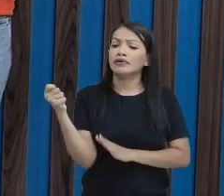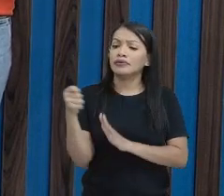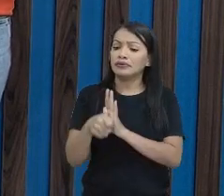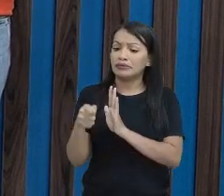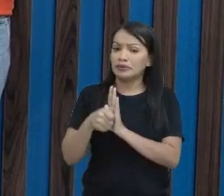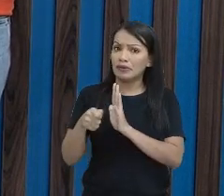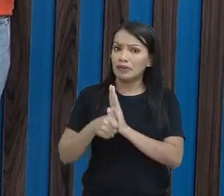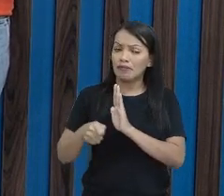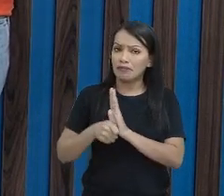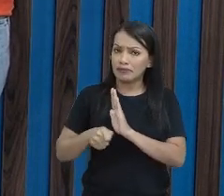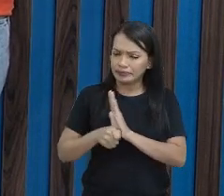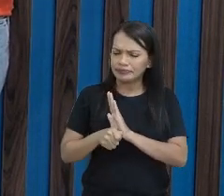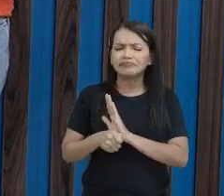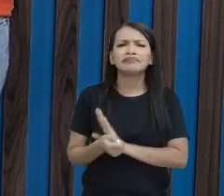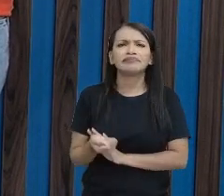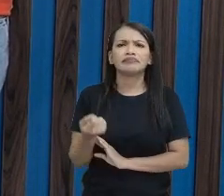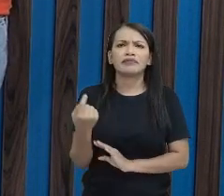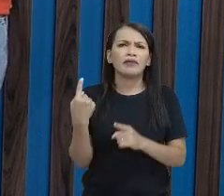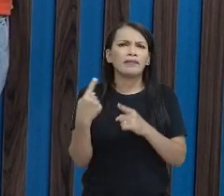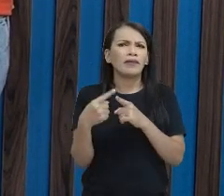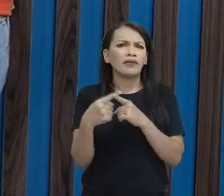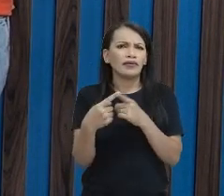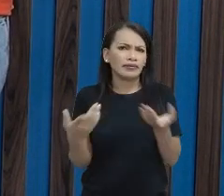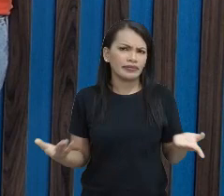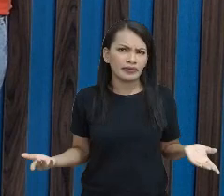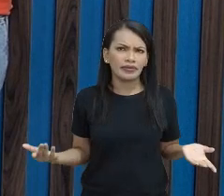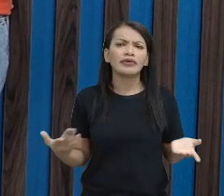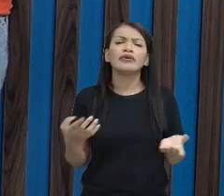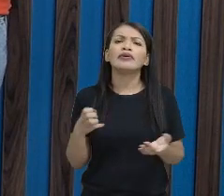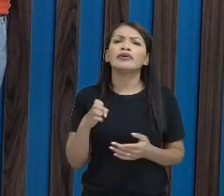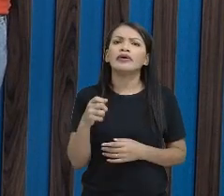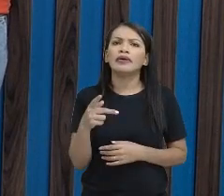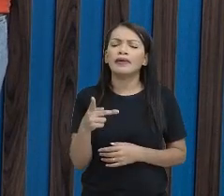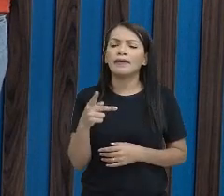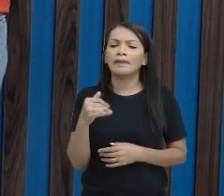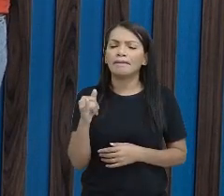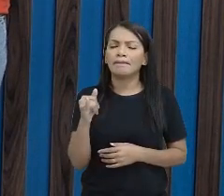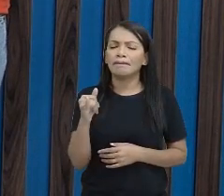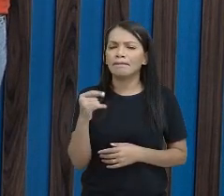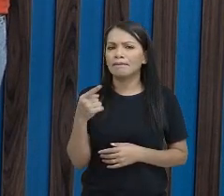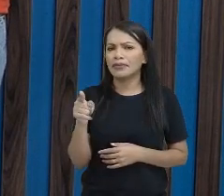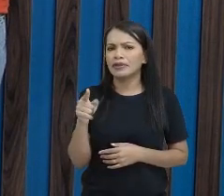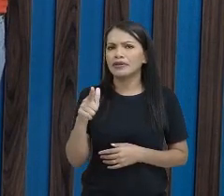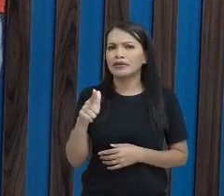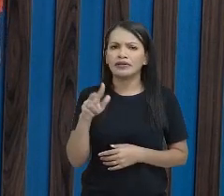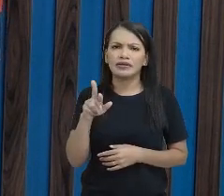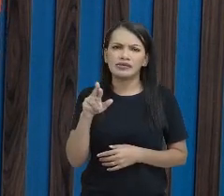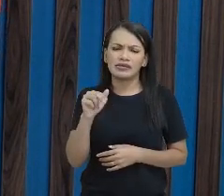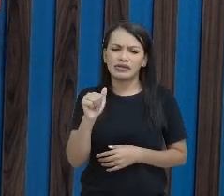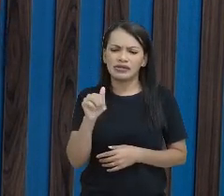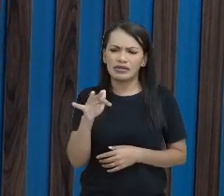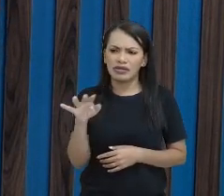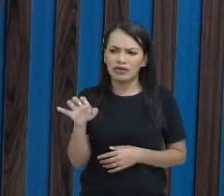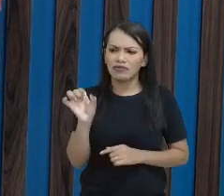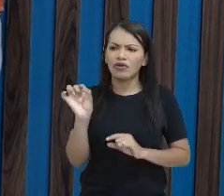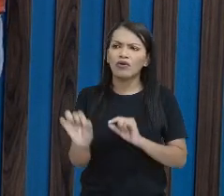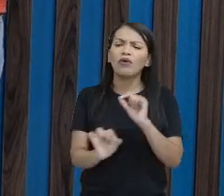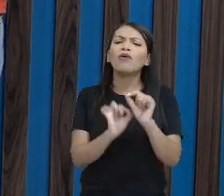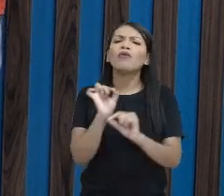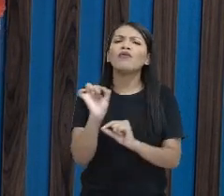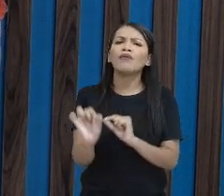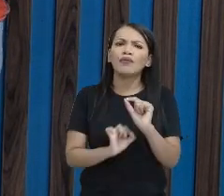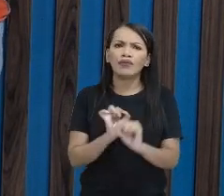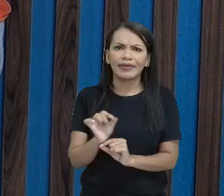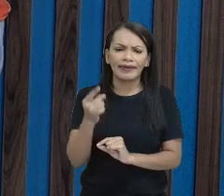dissertação, eu coloquei bastante. Por quê? Porque a epígrafe é como se ele fizesse desse uma pista do que vai se